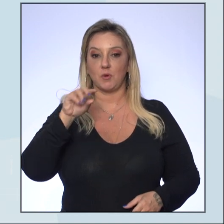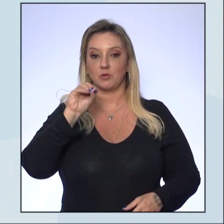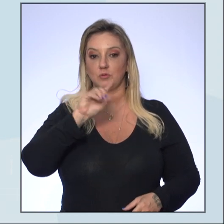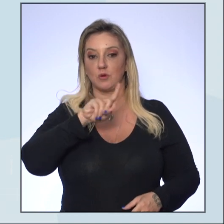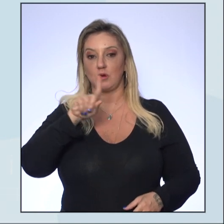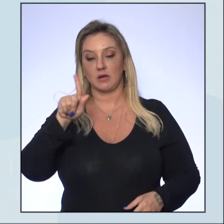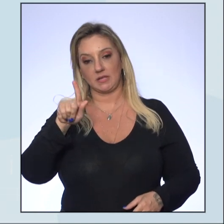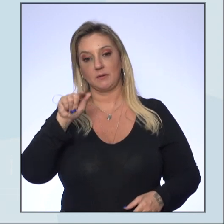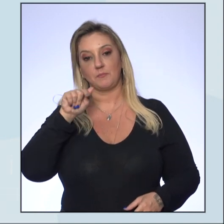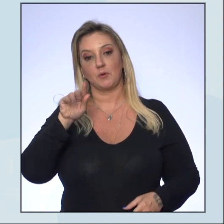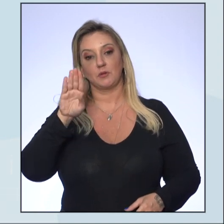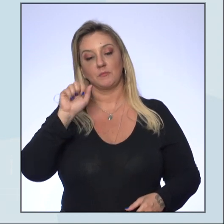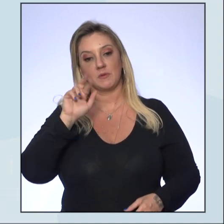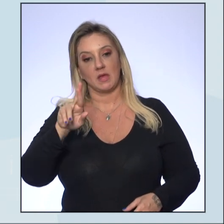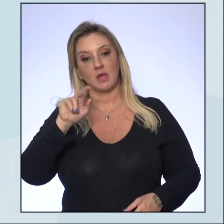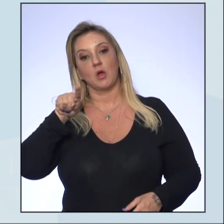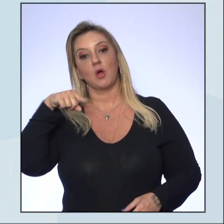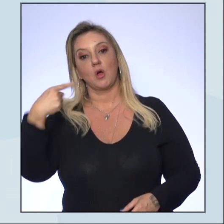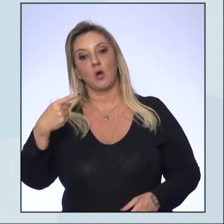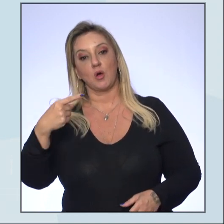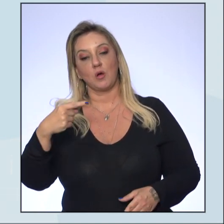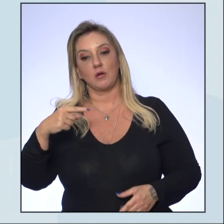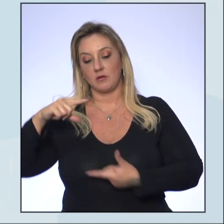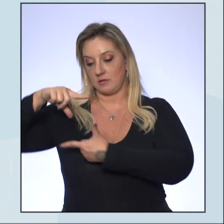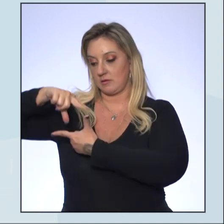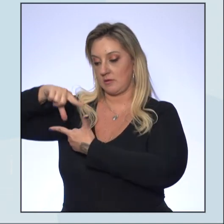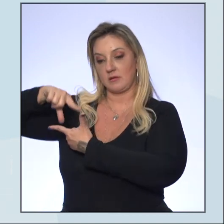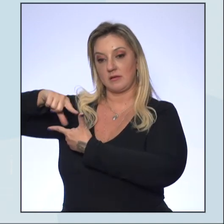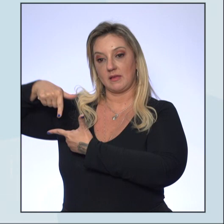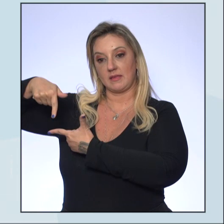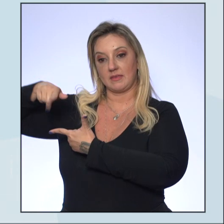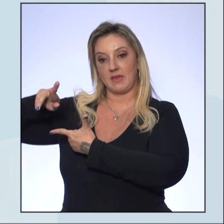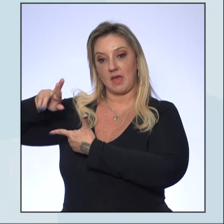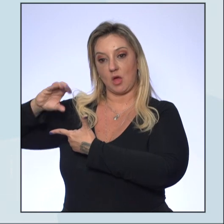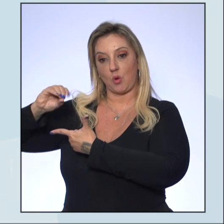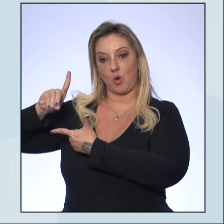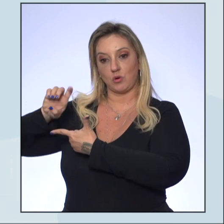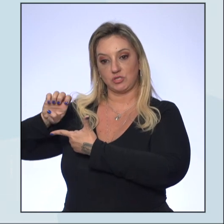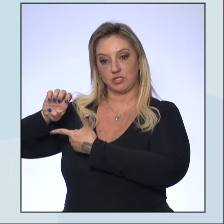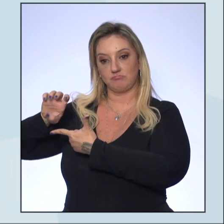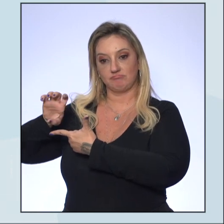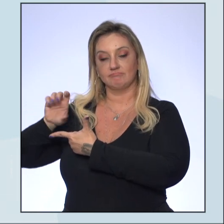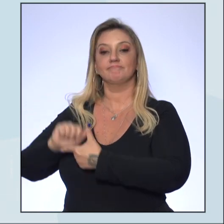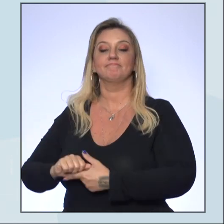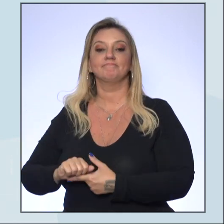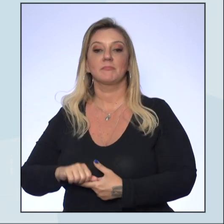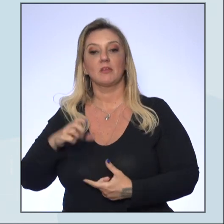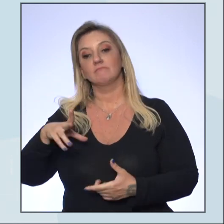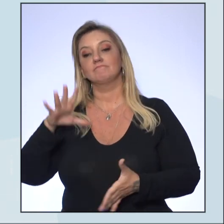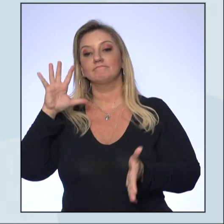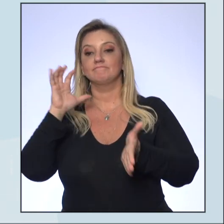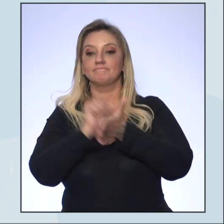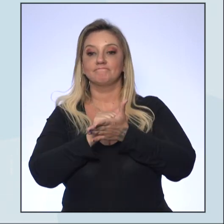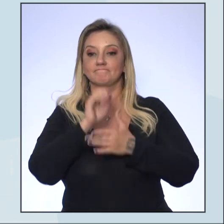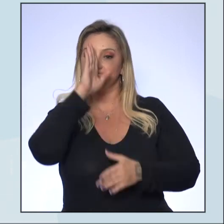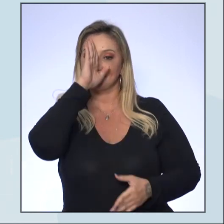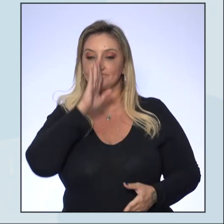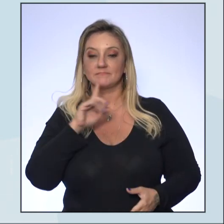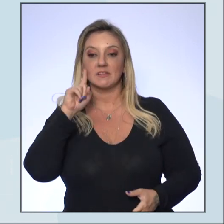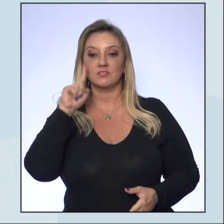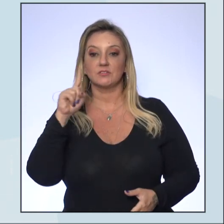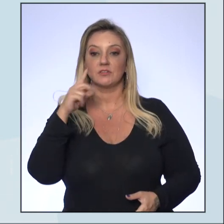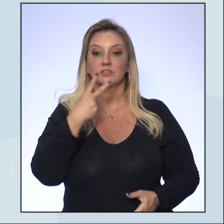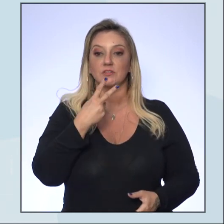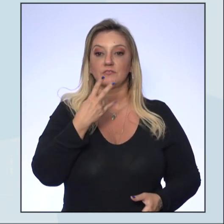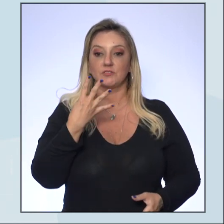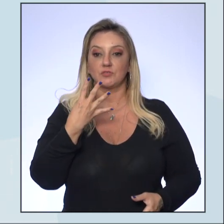vemprausp.org.br ou leia o QR Code que está na sua tela e se inscreva gratuitamente até o dia